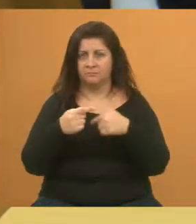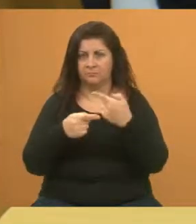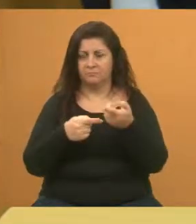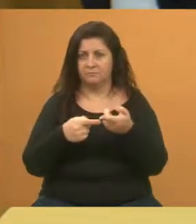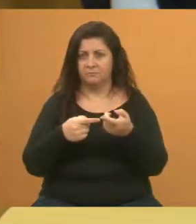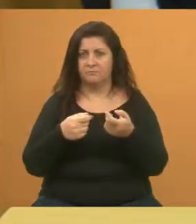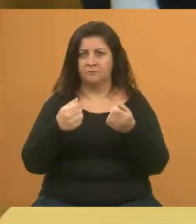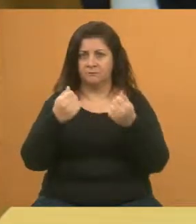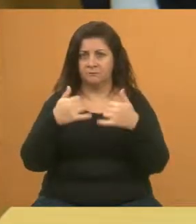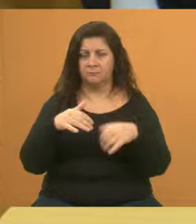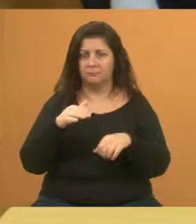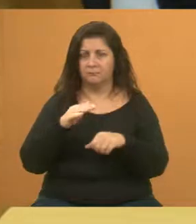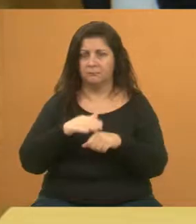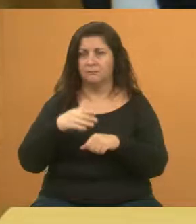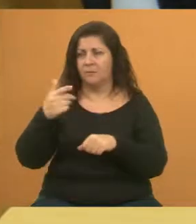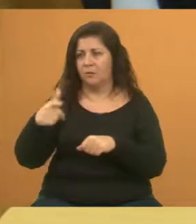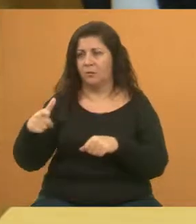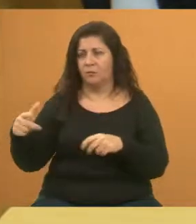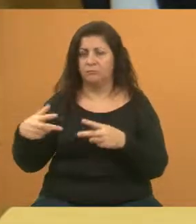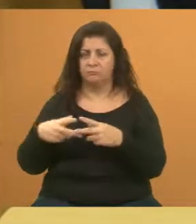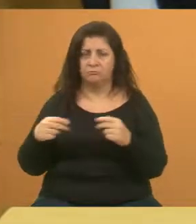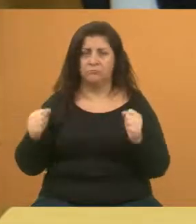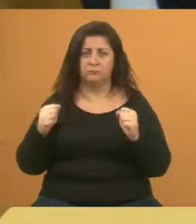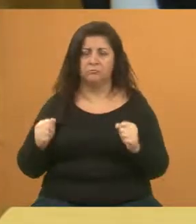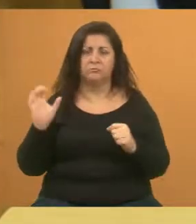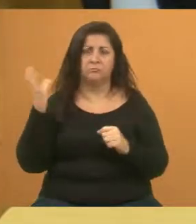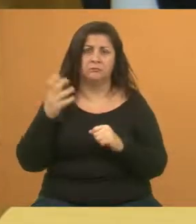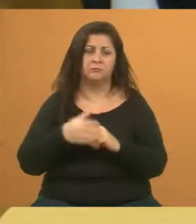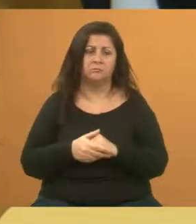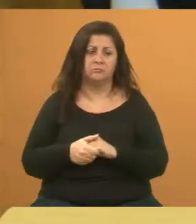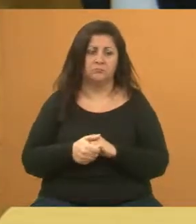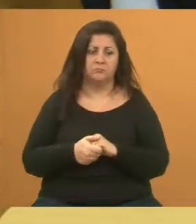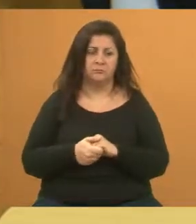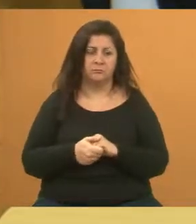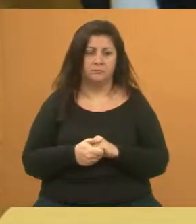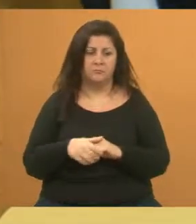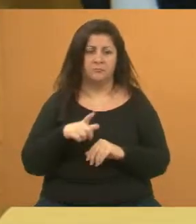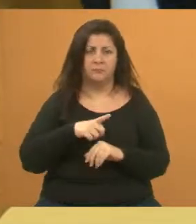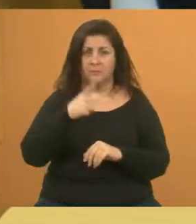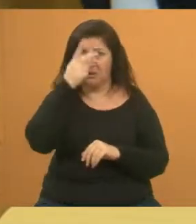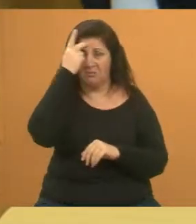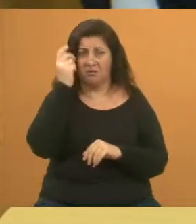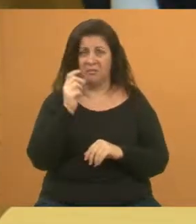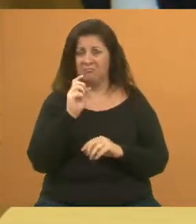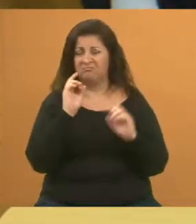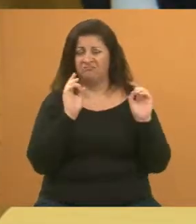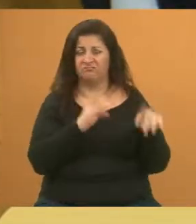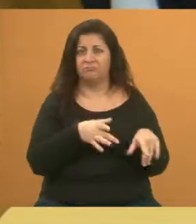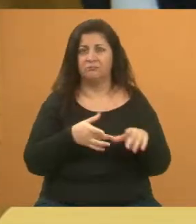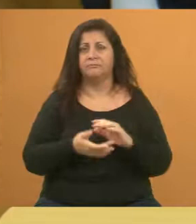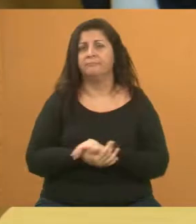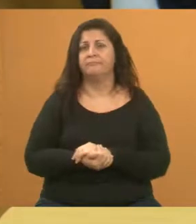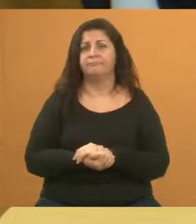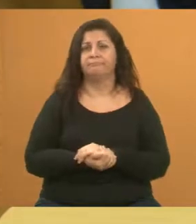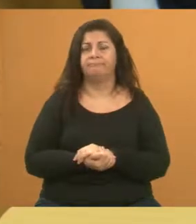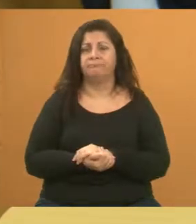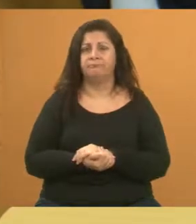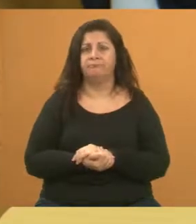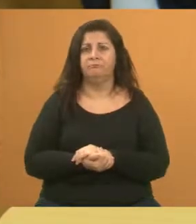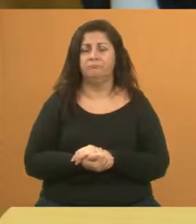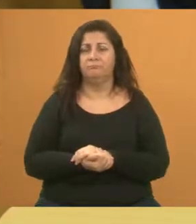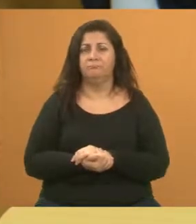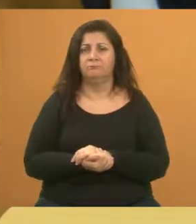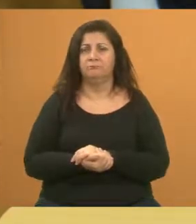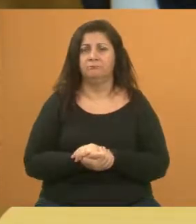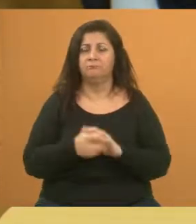a respeito dos outros efeitos colaterais que pode causar no meio ambiente e que algumas pessoas não dão importância. O que diz